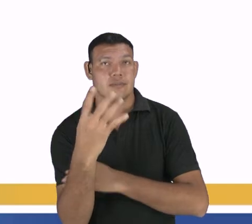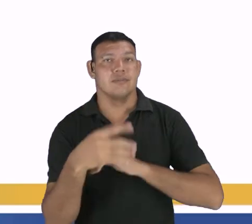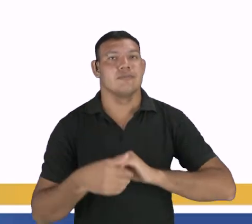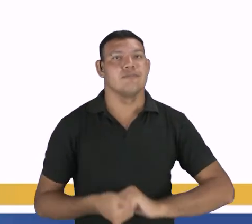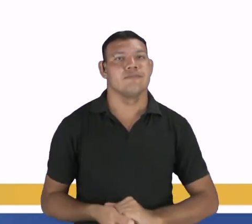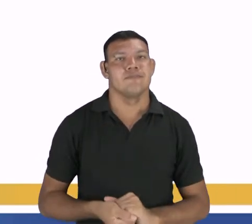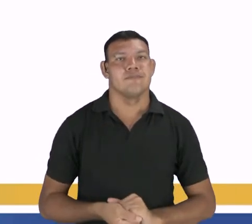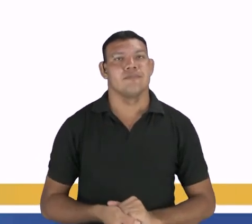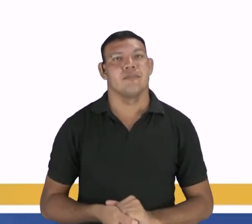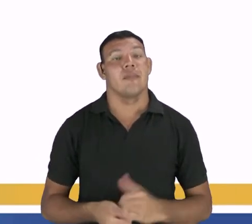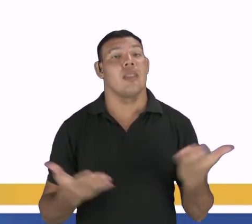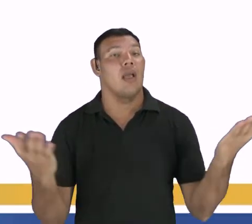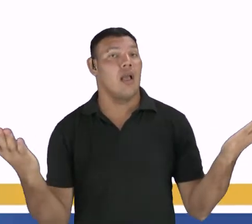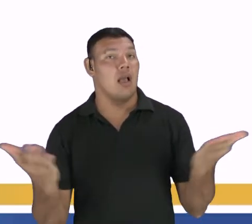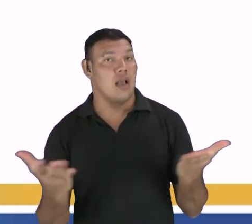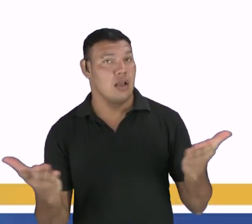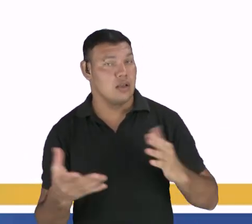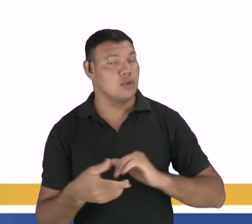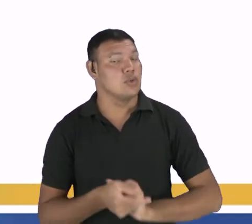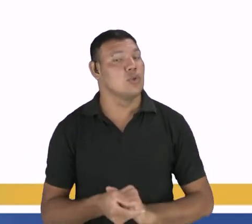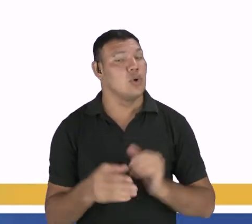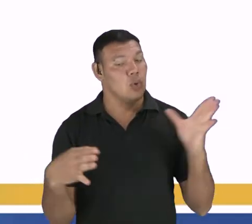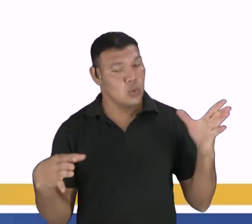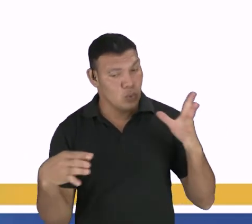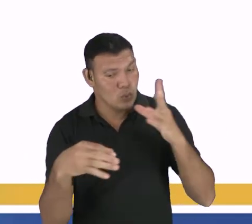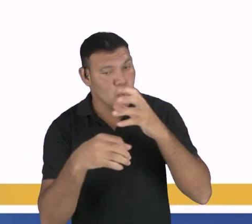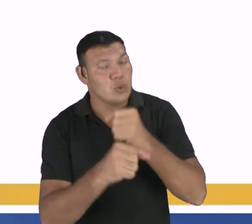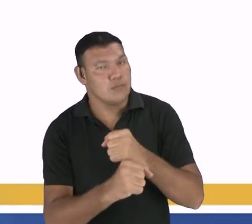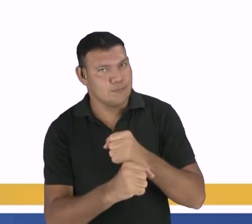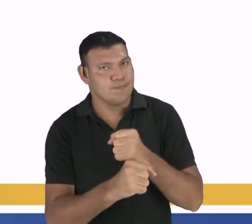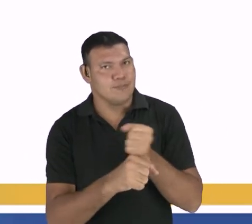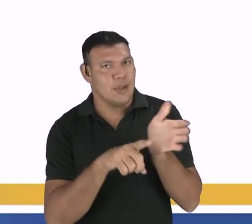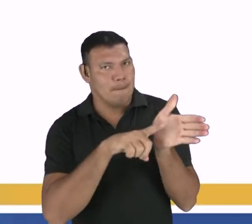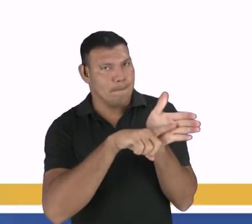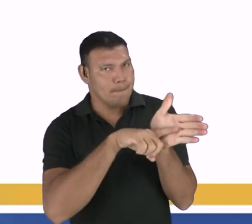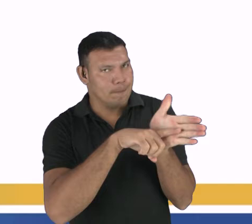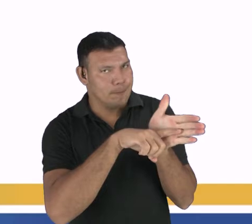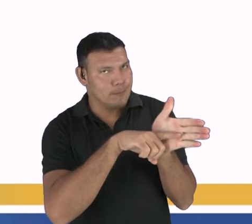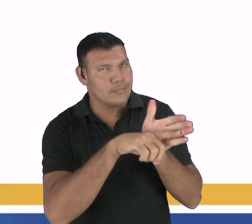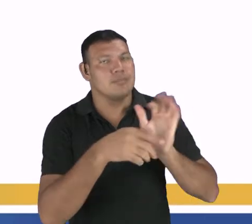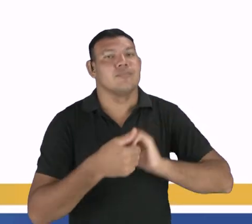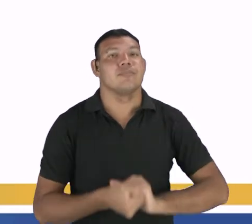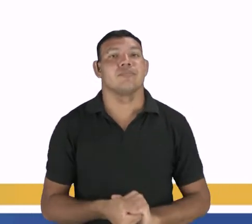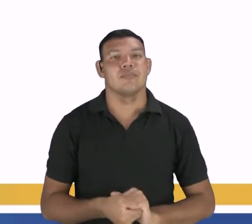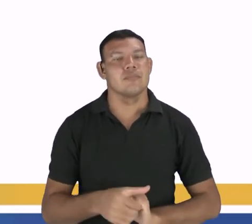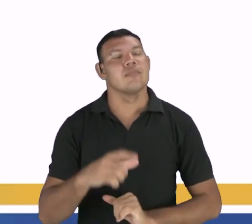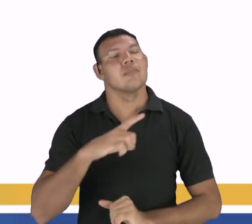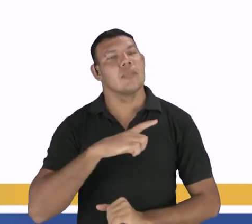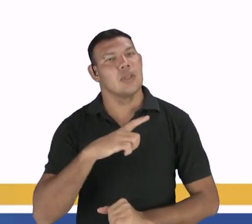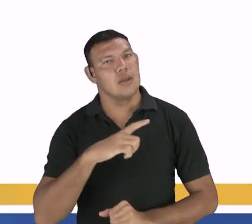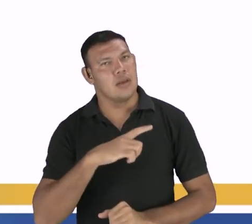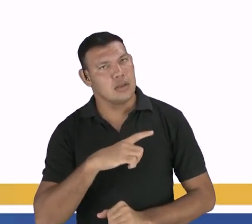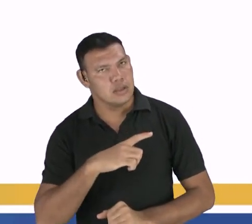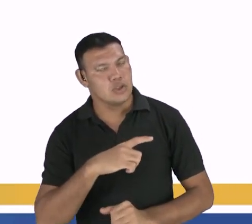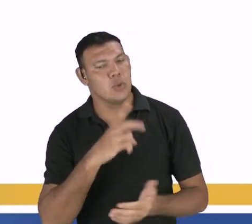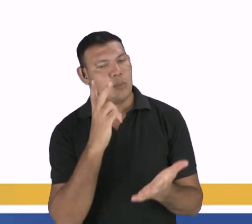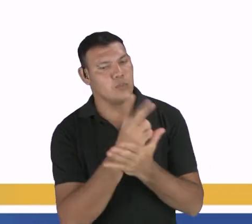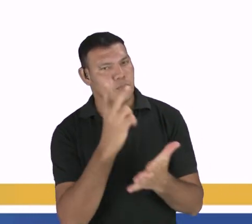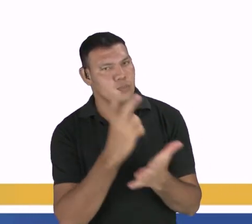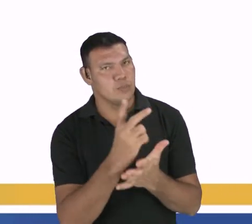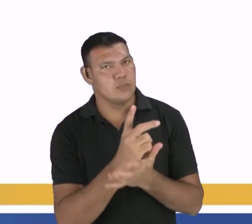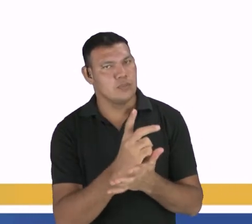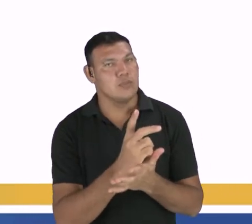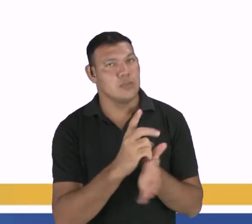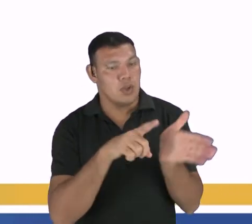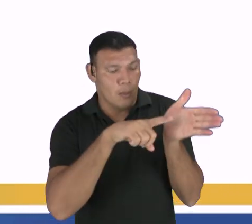Então, observe aí que nós devemos somar, né, dois números que são negativos, ambos têm o mesmo sinal. Então,